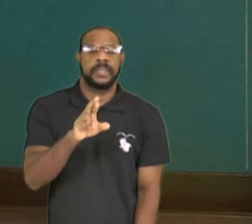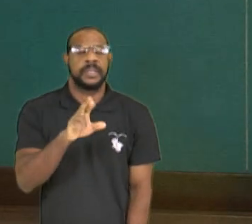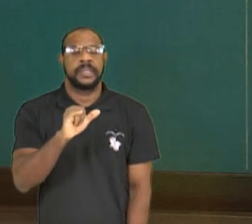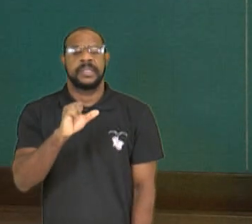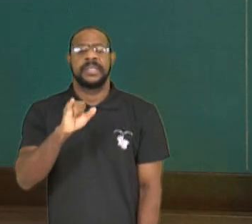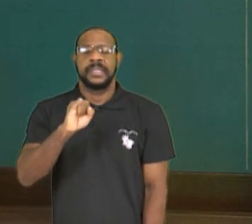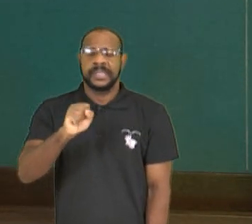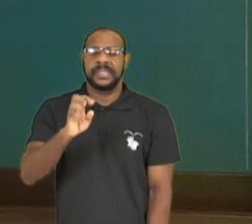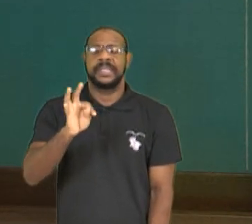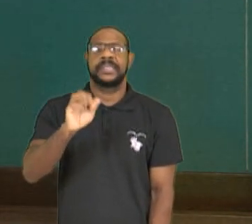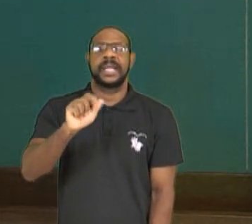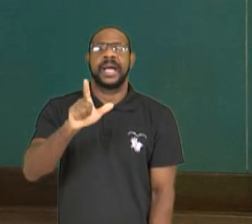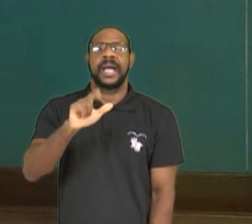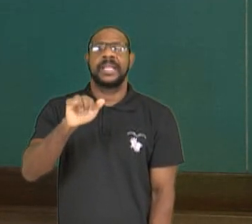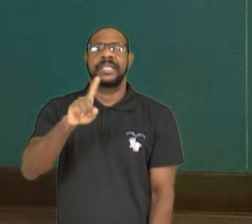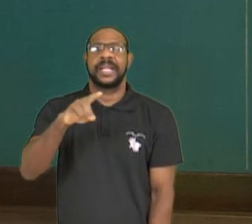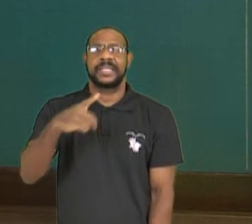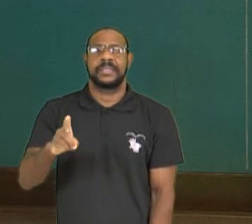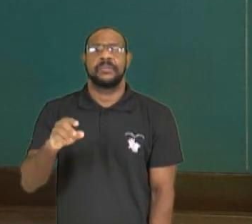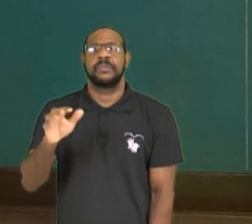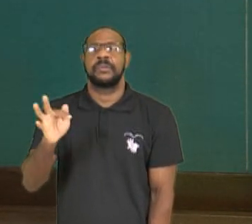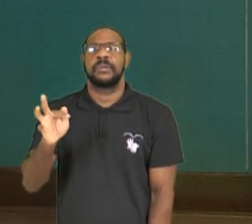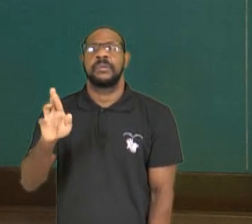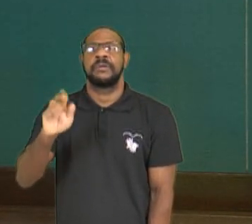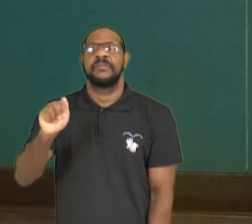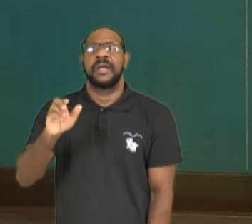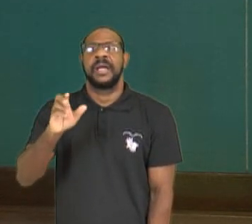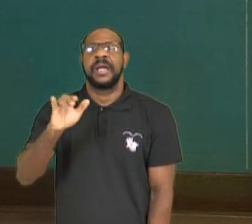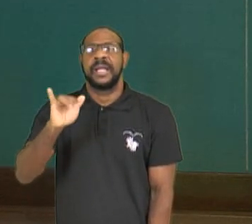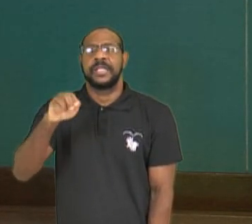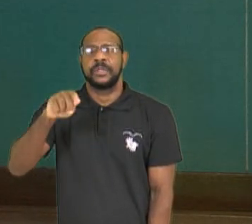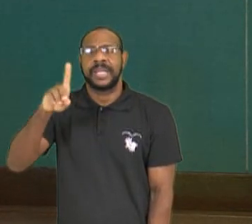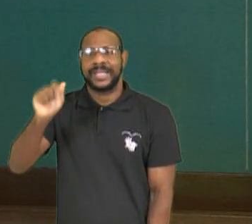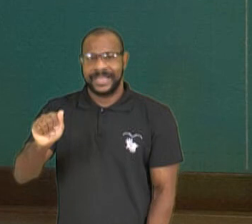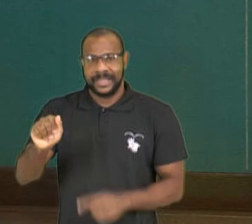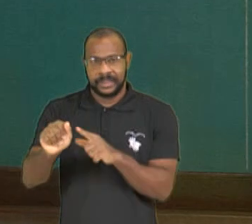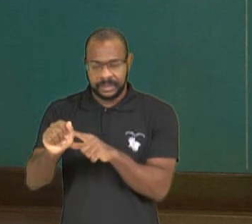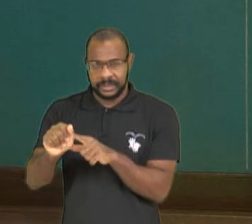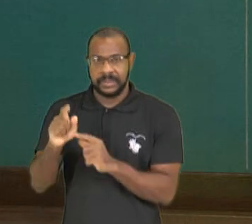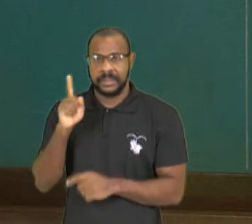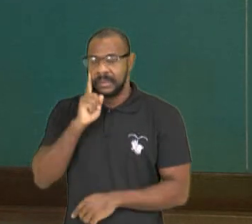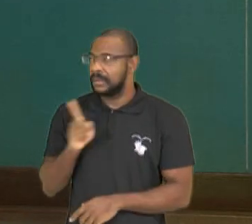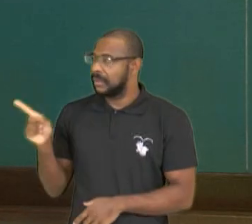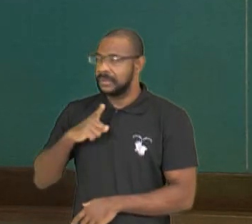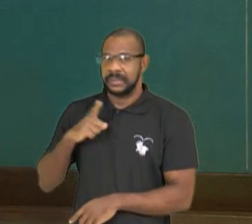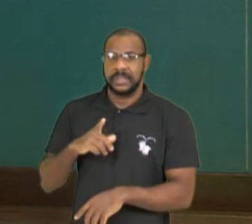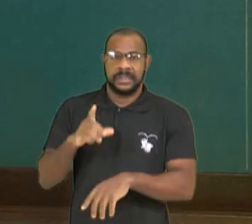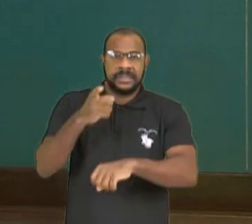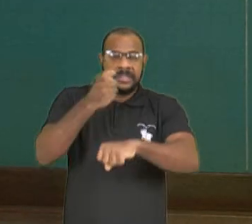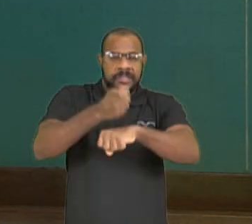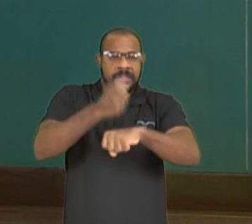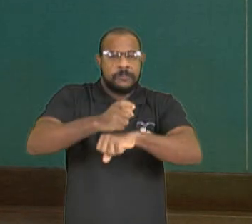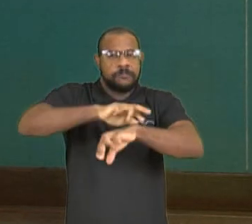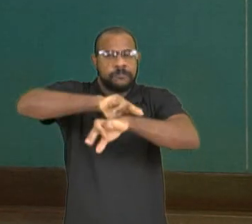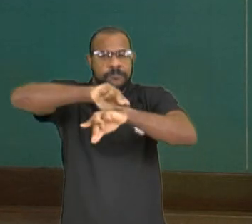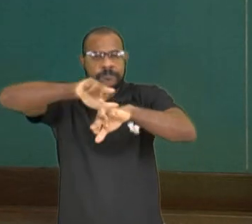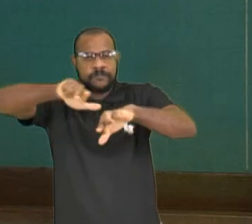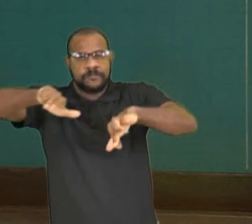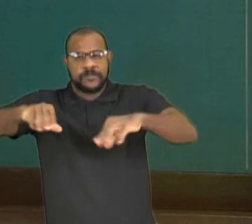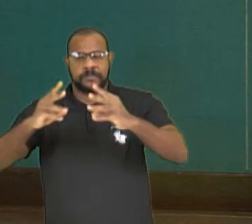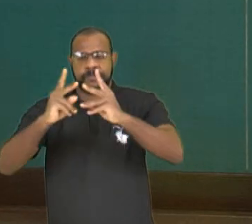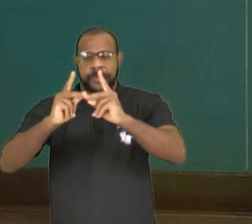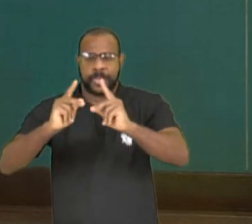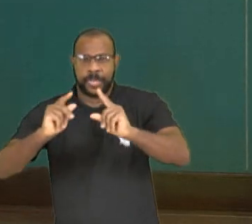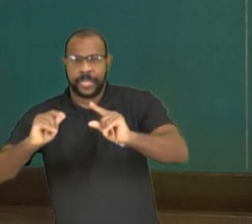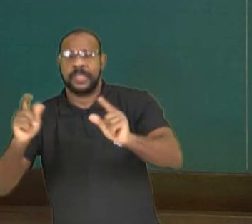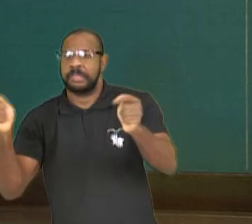cristalização fracionada. Então, por exemplo, para se obter essa fração que você tem sólidos de diferentes